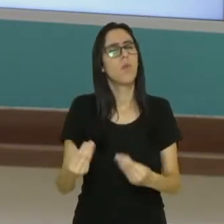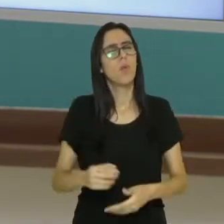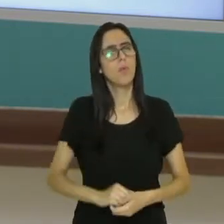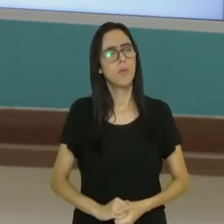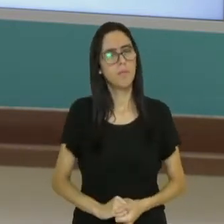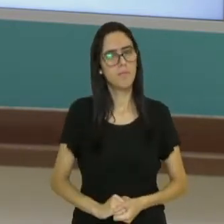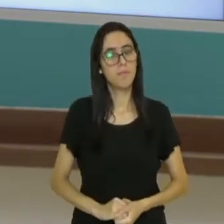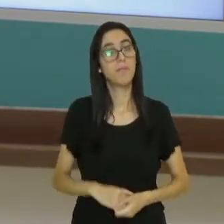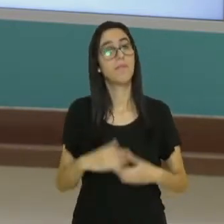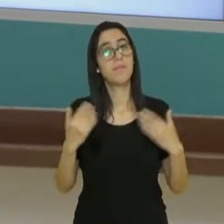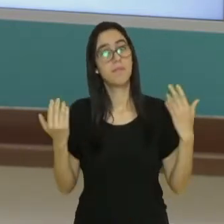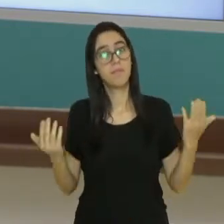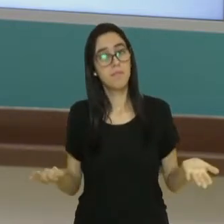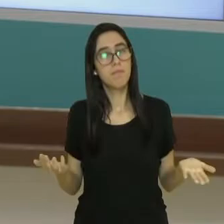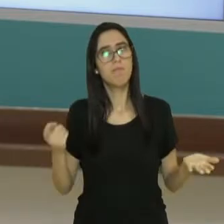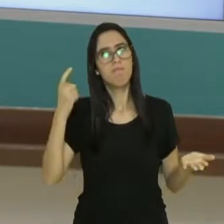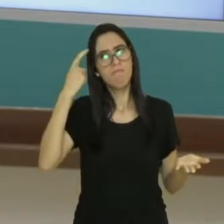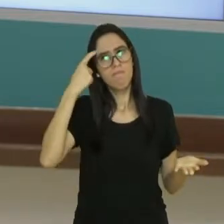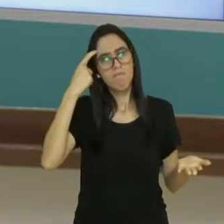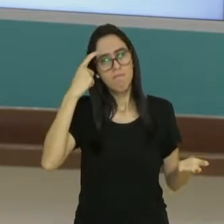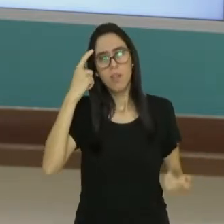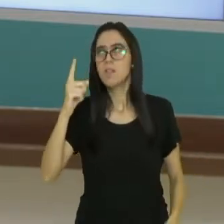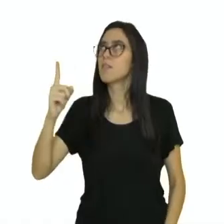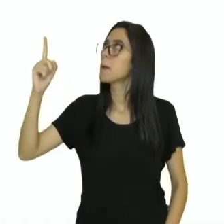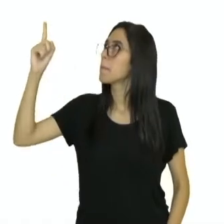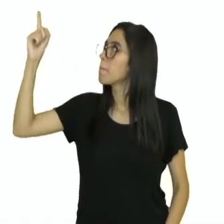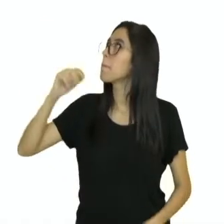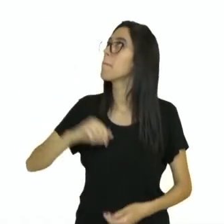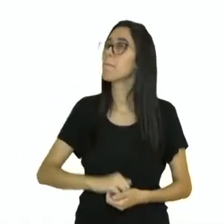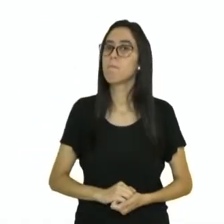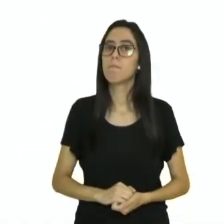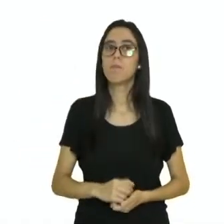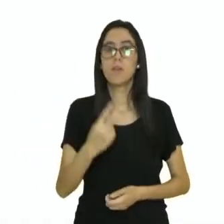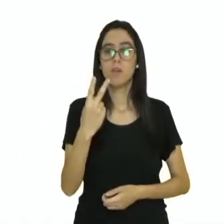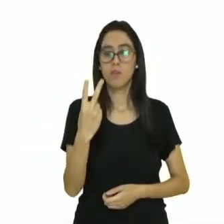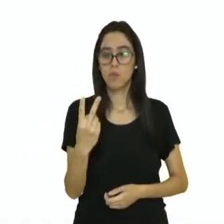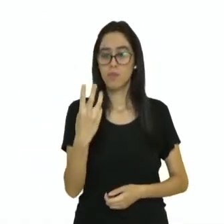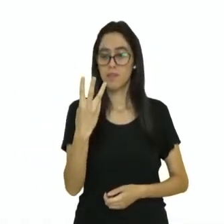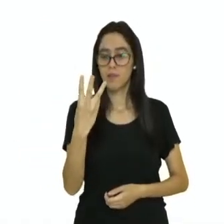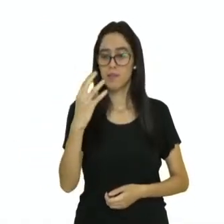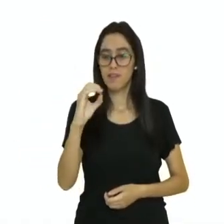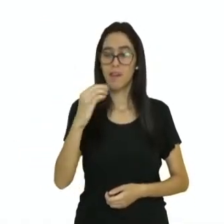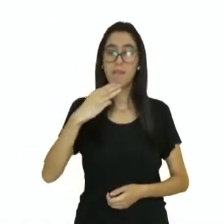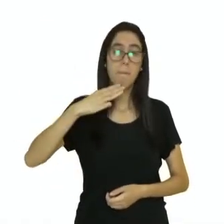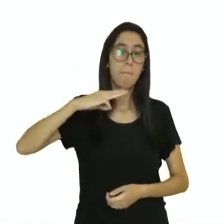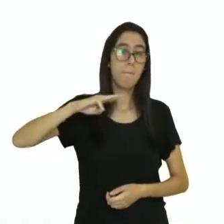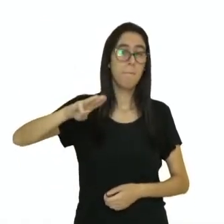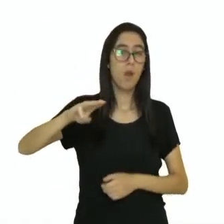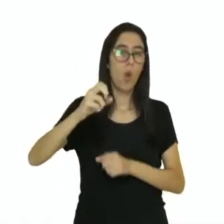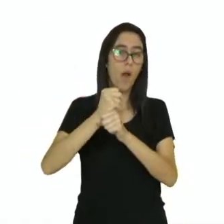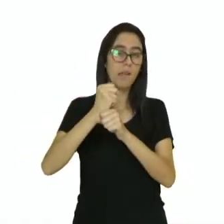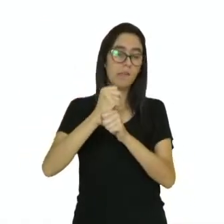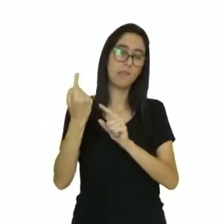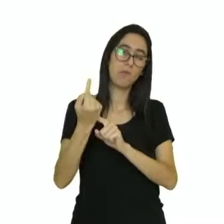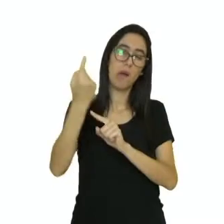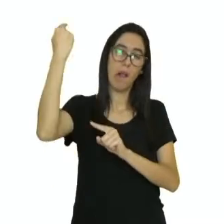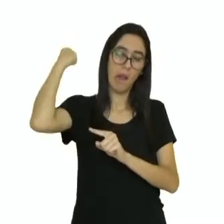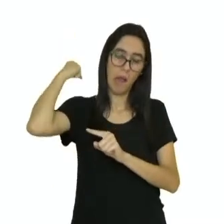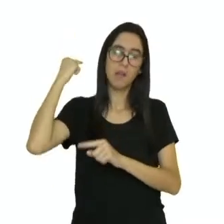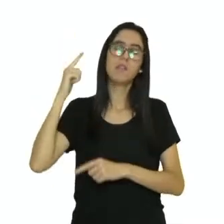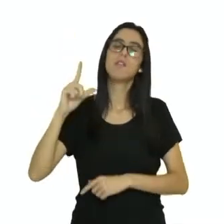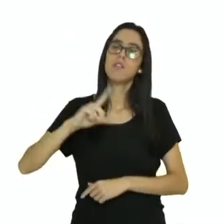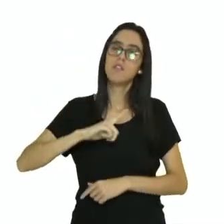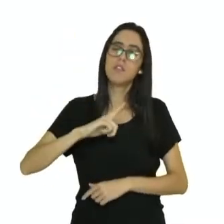Terra? Então, pensamos juntos ali que há 230 milhões de anos atrás existia